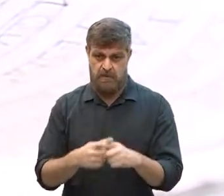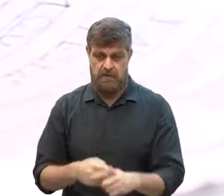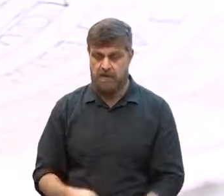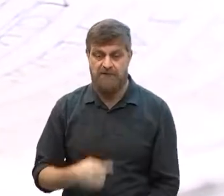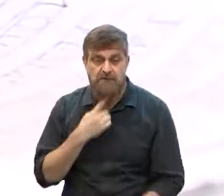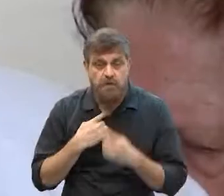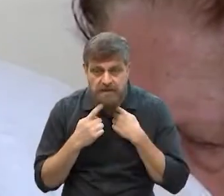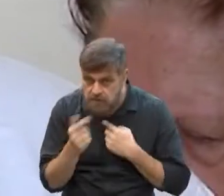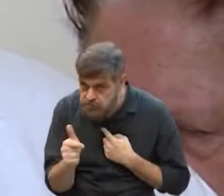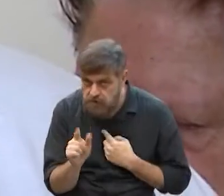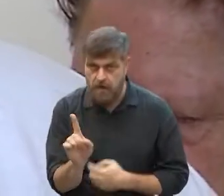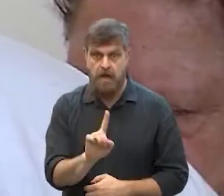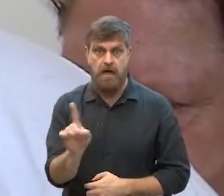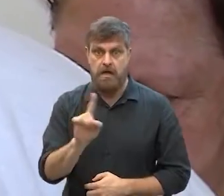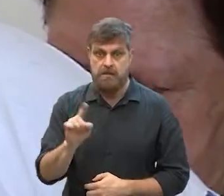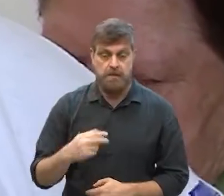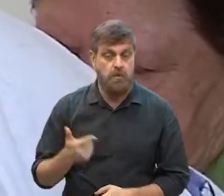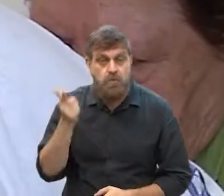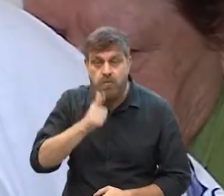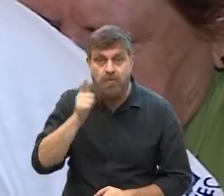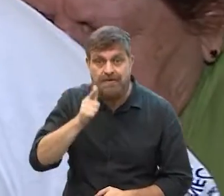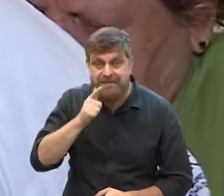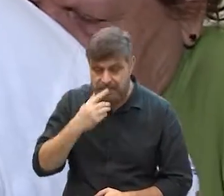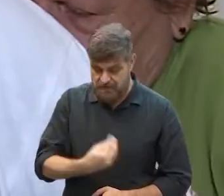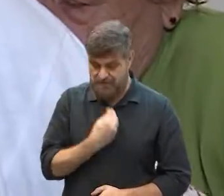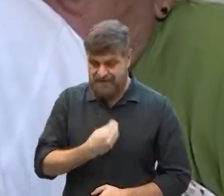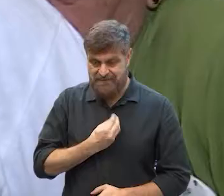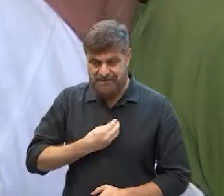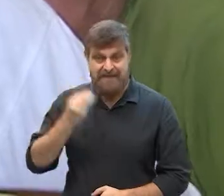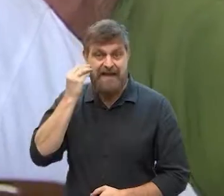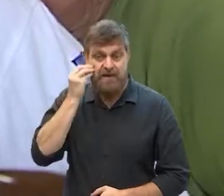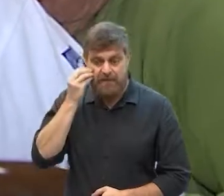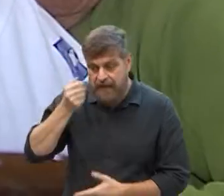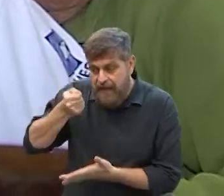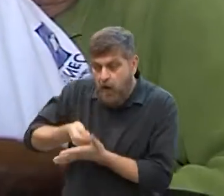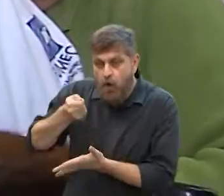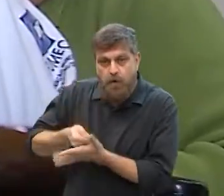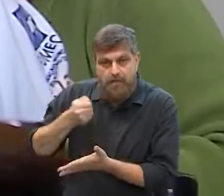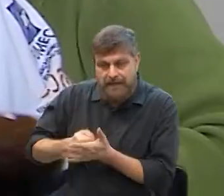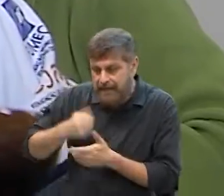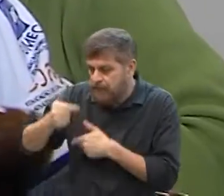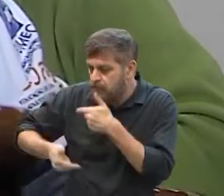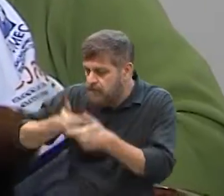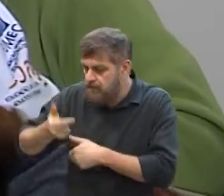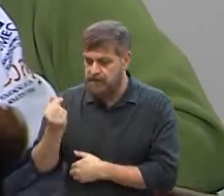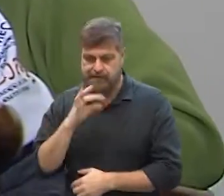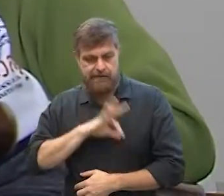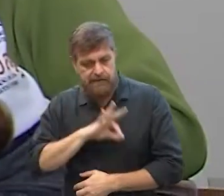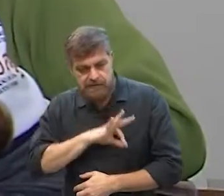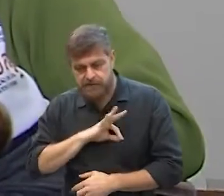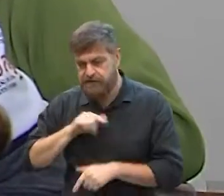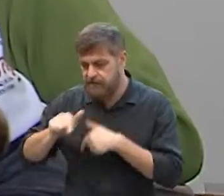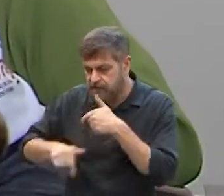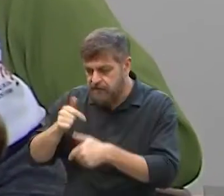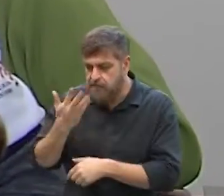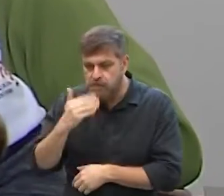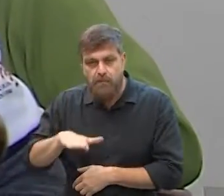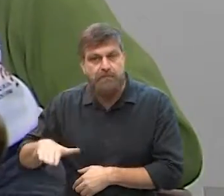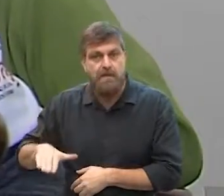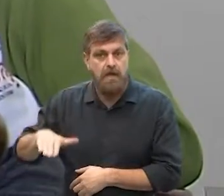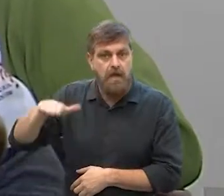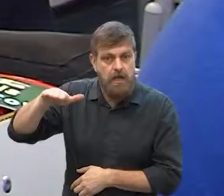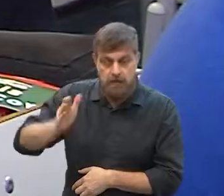falta de vontade. Não estudaram por falta de oportunidade ou pelas obrigações que a vida impõe, né, de trabalho